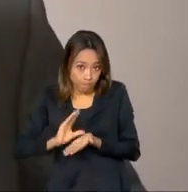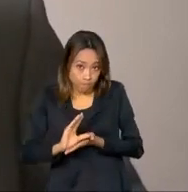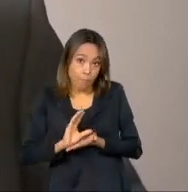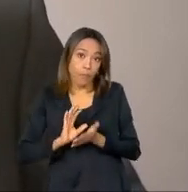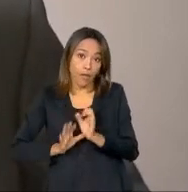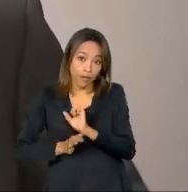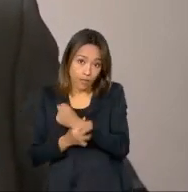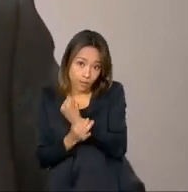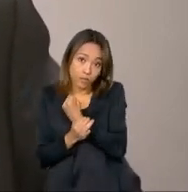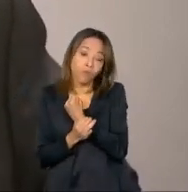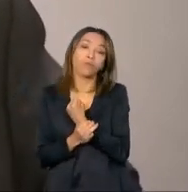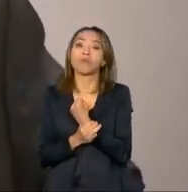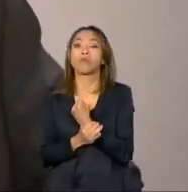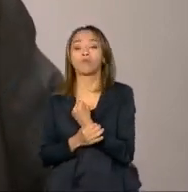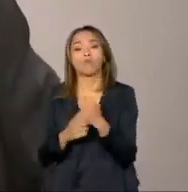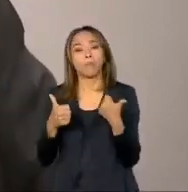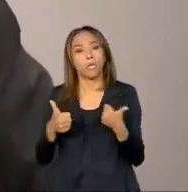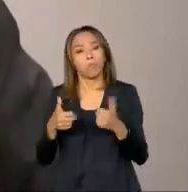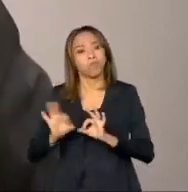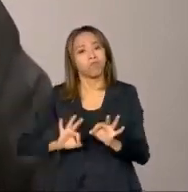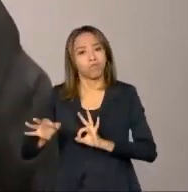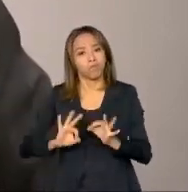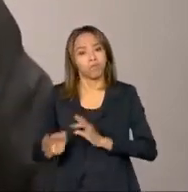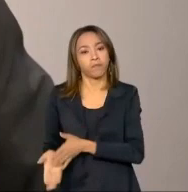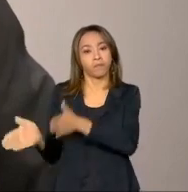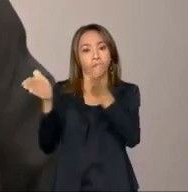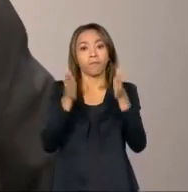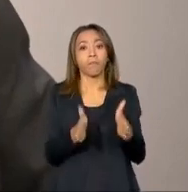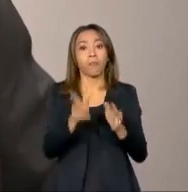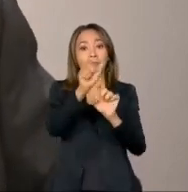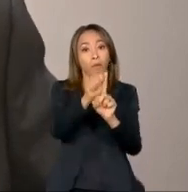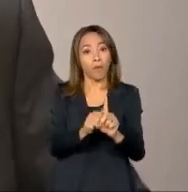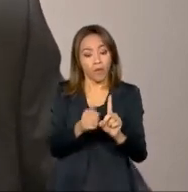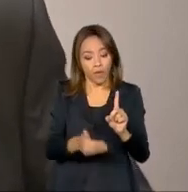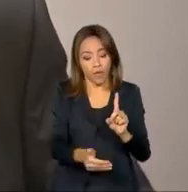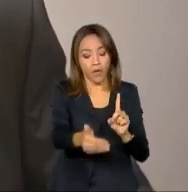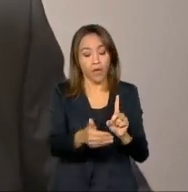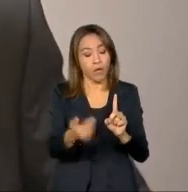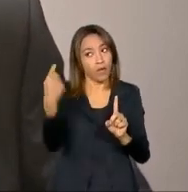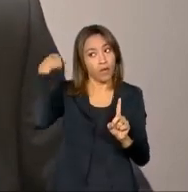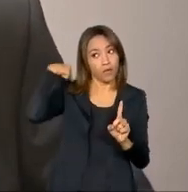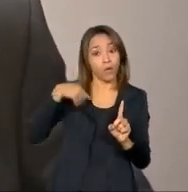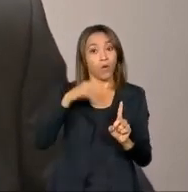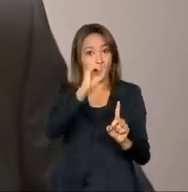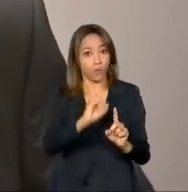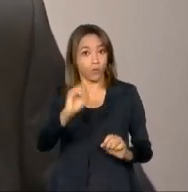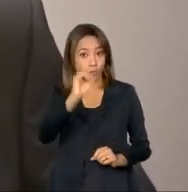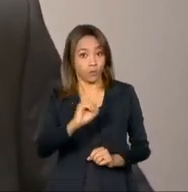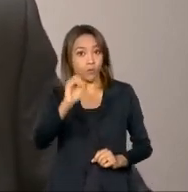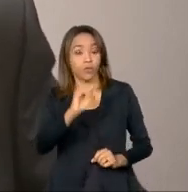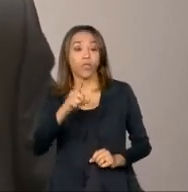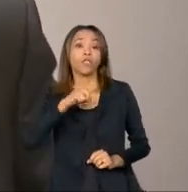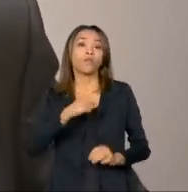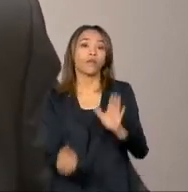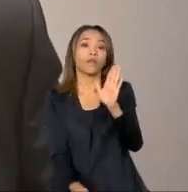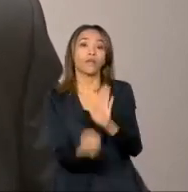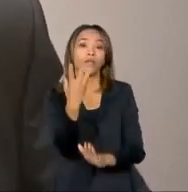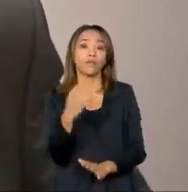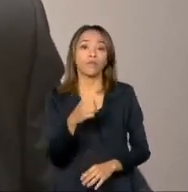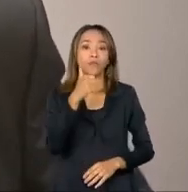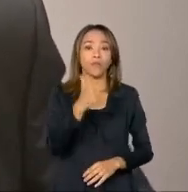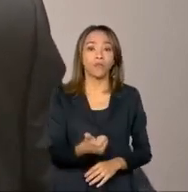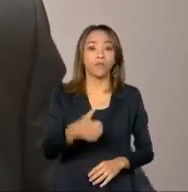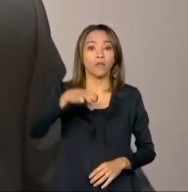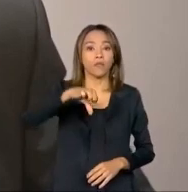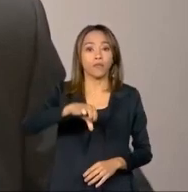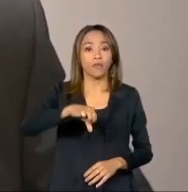bem equacionada. No mês de outubro, agora no último mês, nós tivemos a criação de